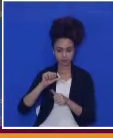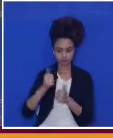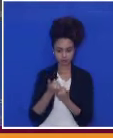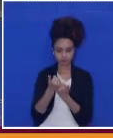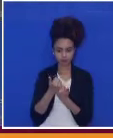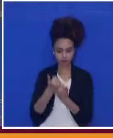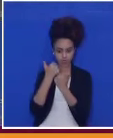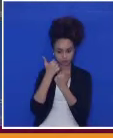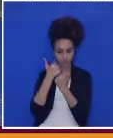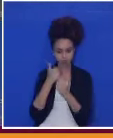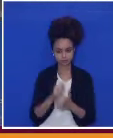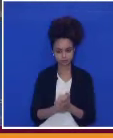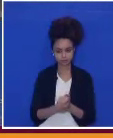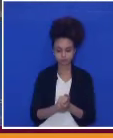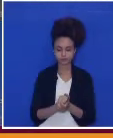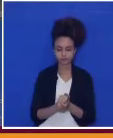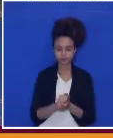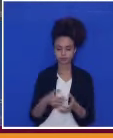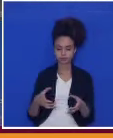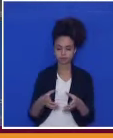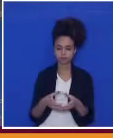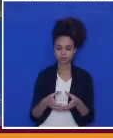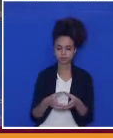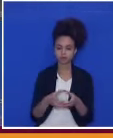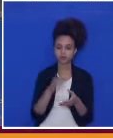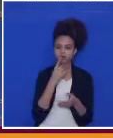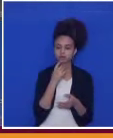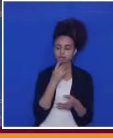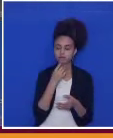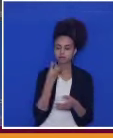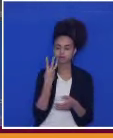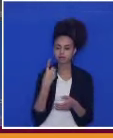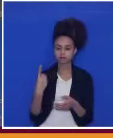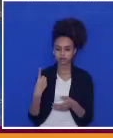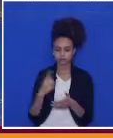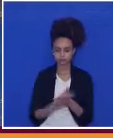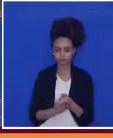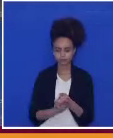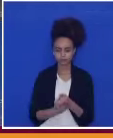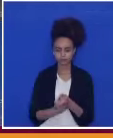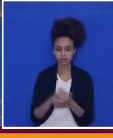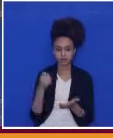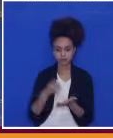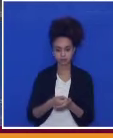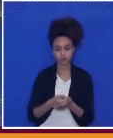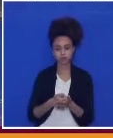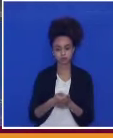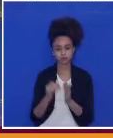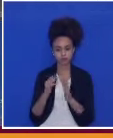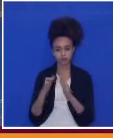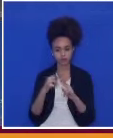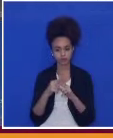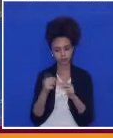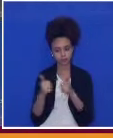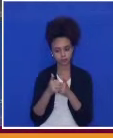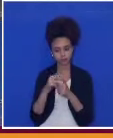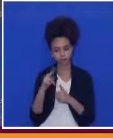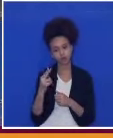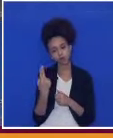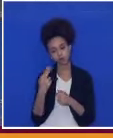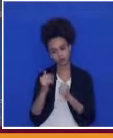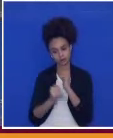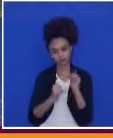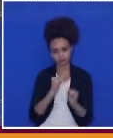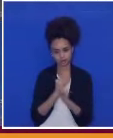número 31. Vermelha, 31. As apostas podem ser feitas numa lotérica perto de você ou pelos canais eletrônicos das Loterias